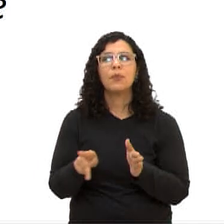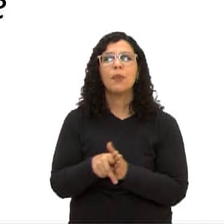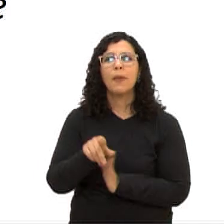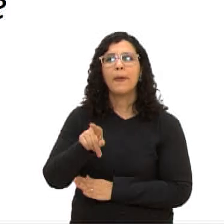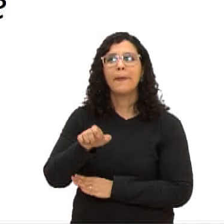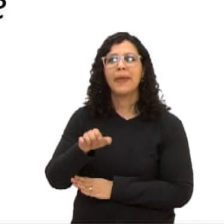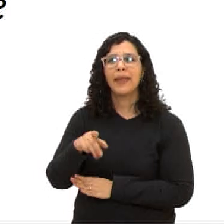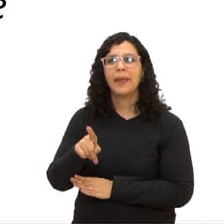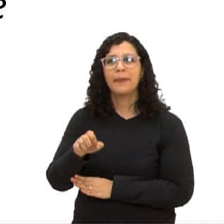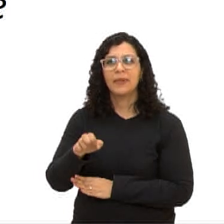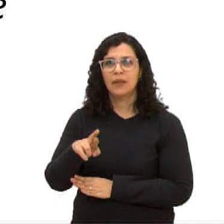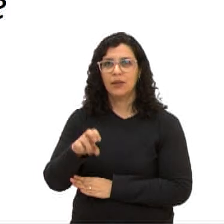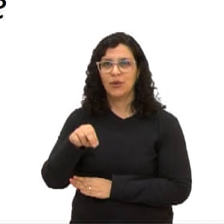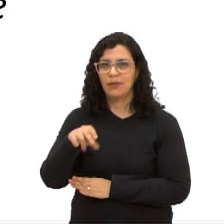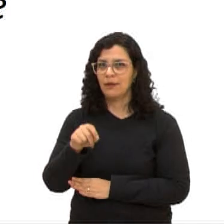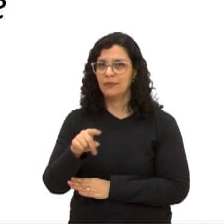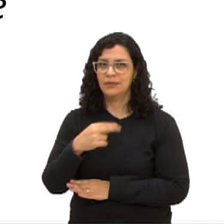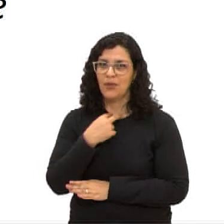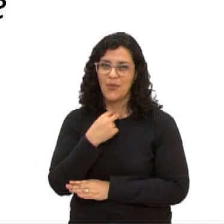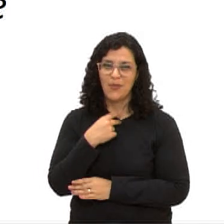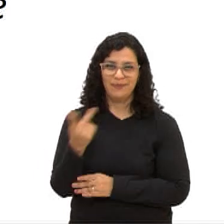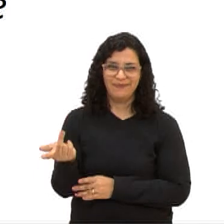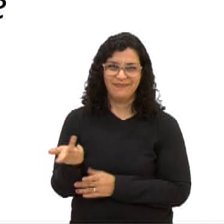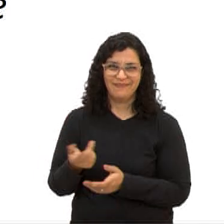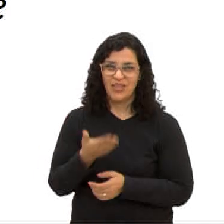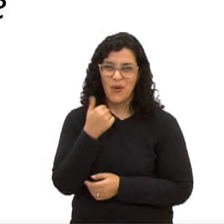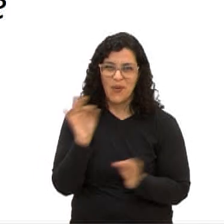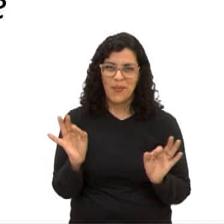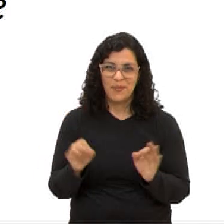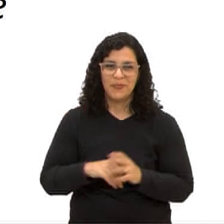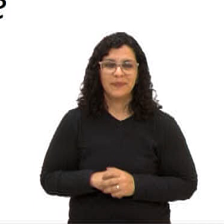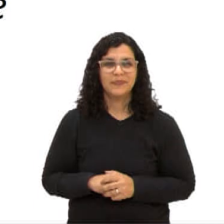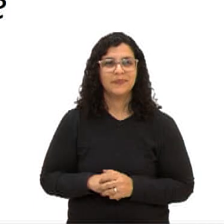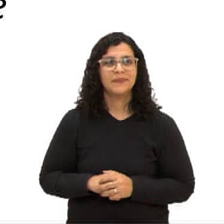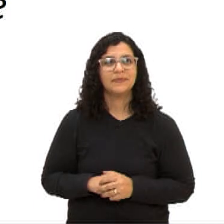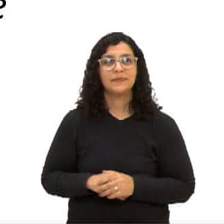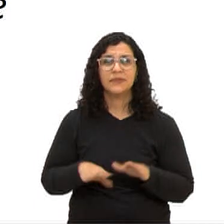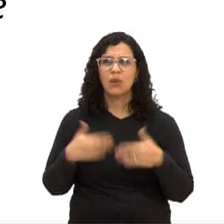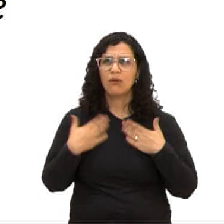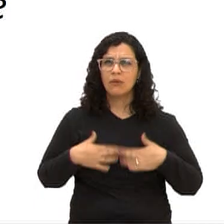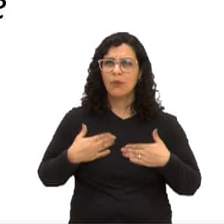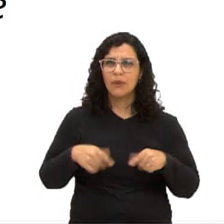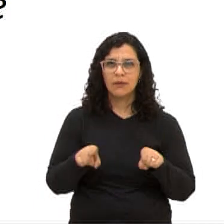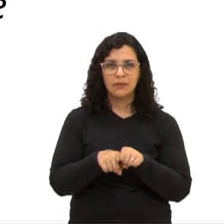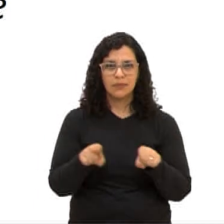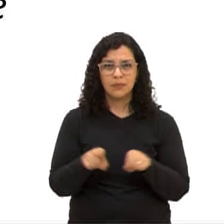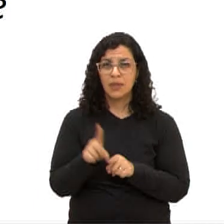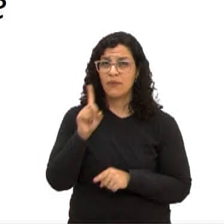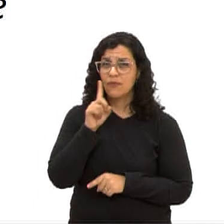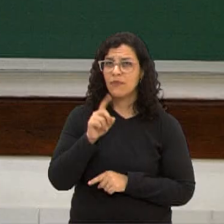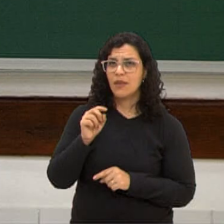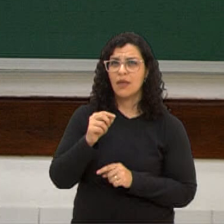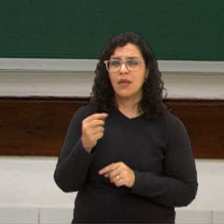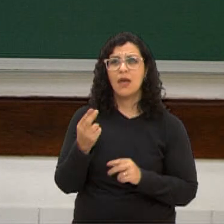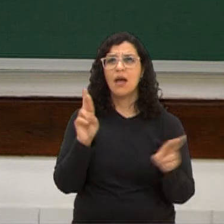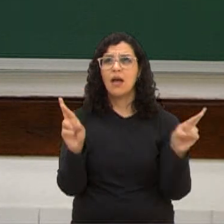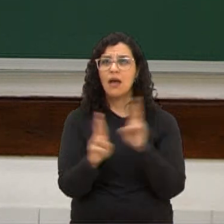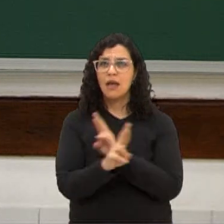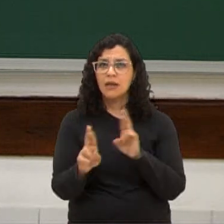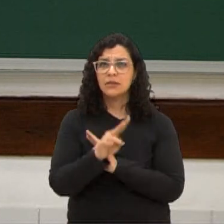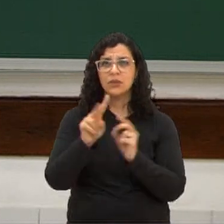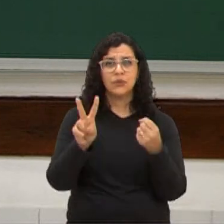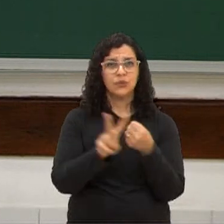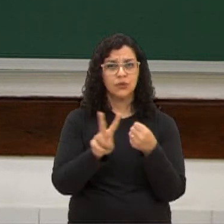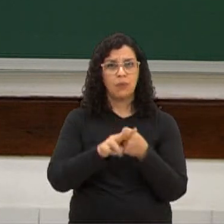não come pizza de calabresa, de pepperoni, né? Bem tranquilinho também, né, gente, essa relação com